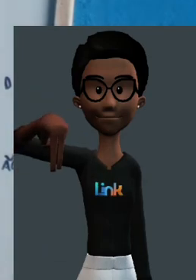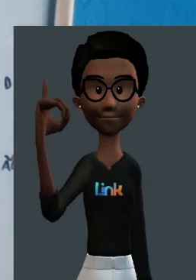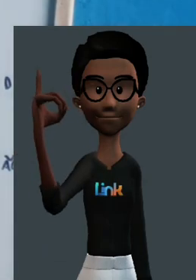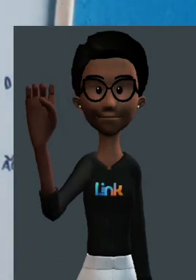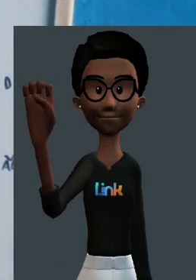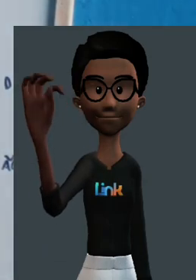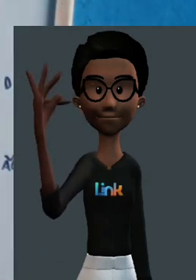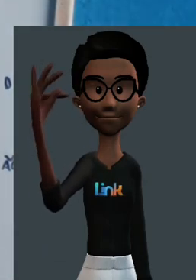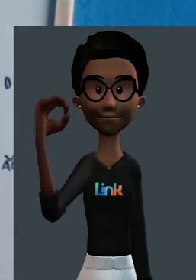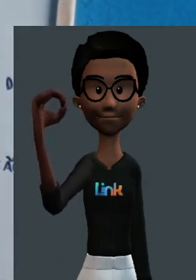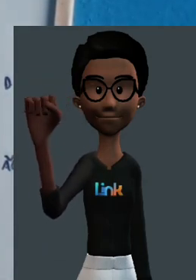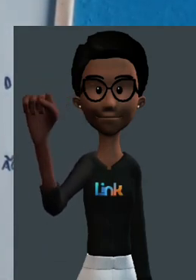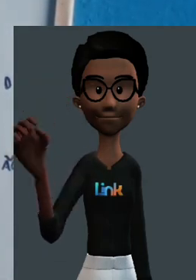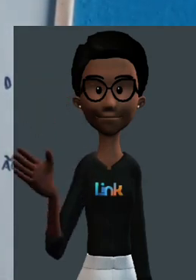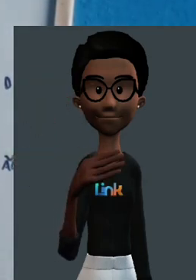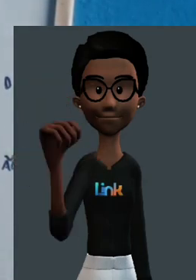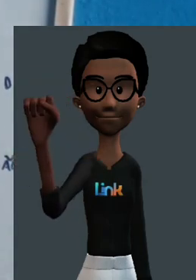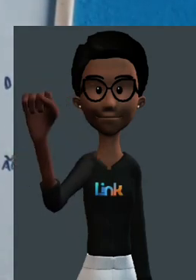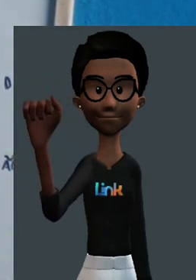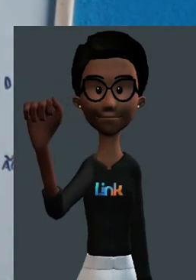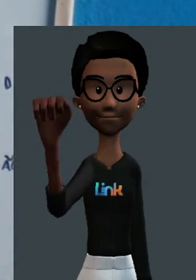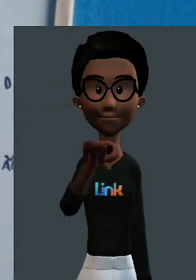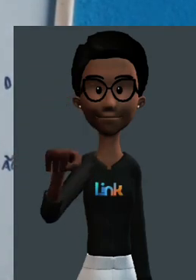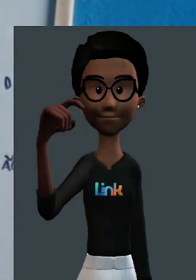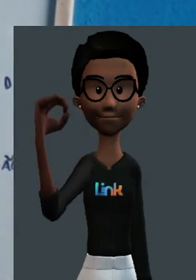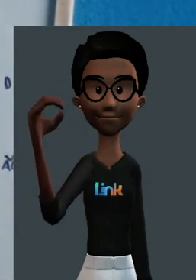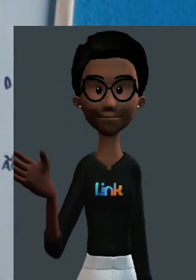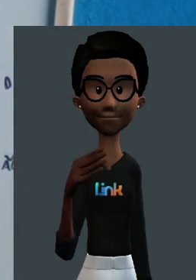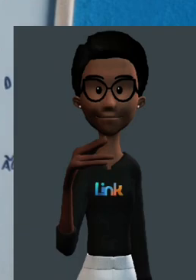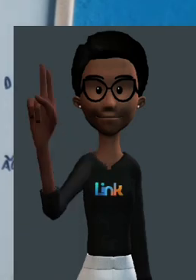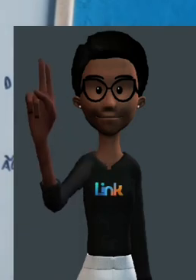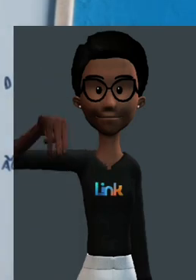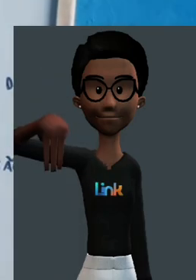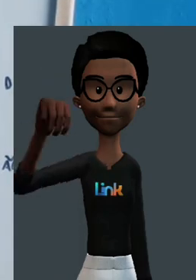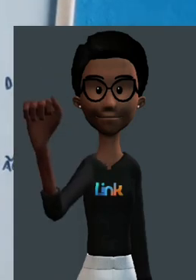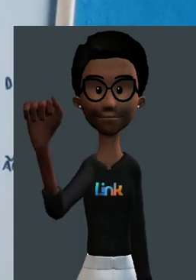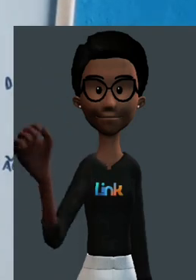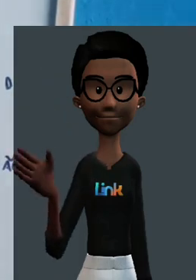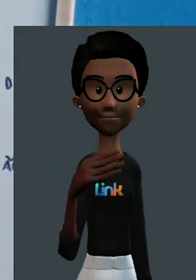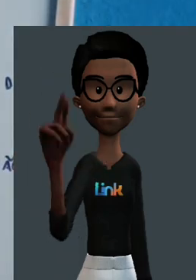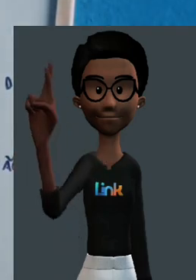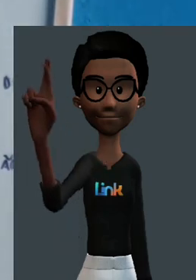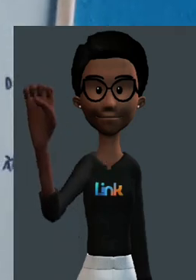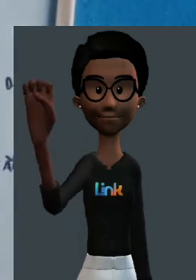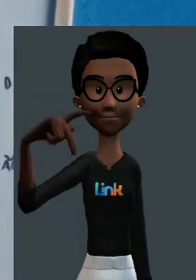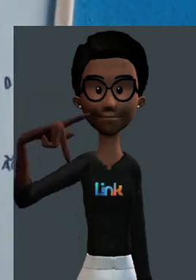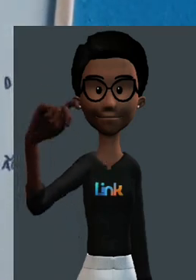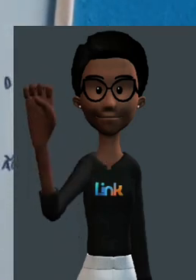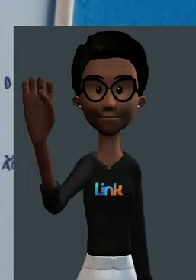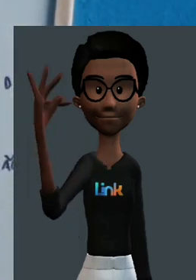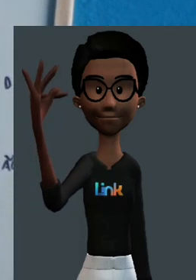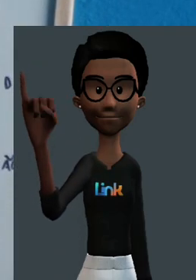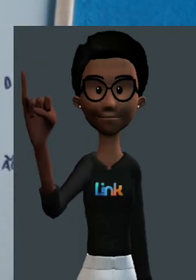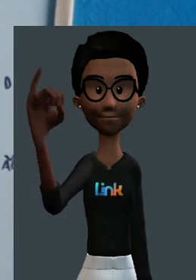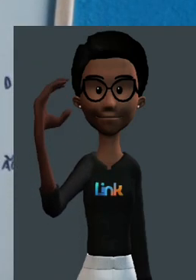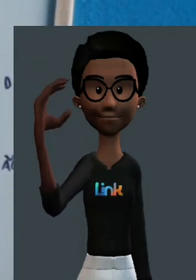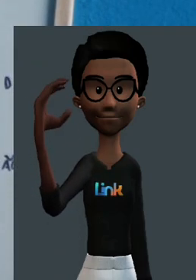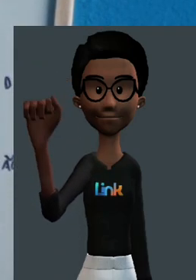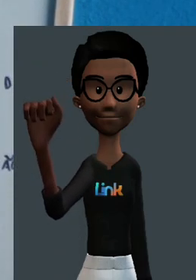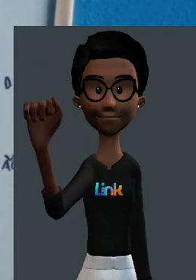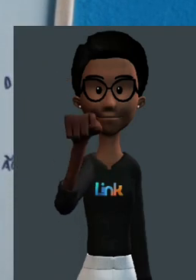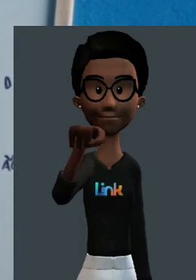ou João. Né? E isso aqui se refere ao João. Quem chamou o táxi foi ele. Nós temos também